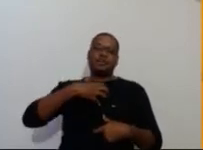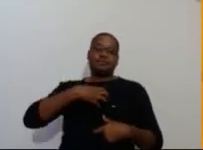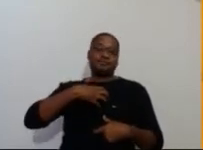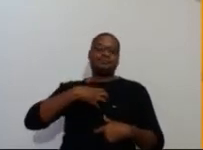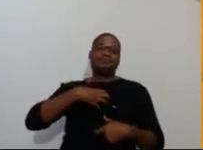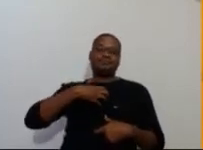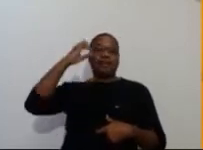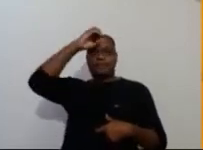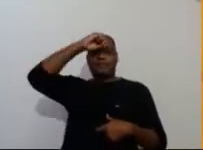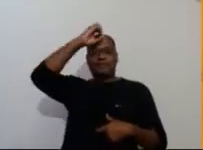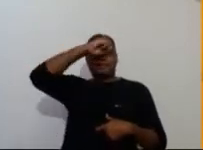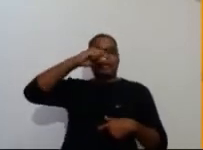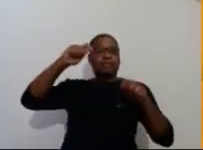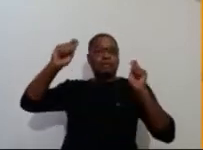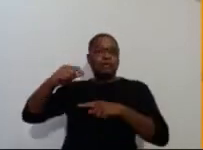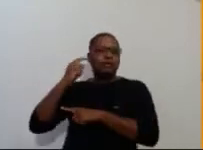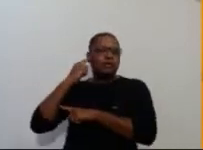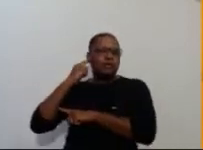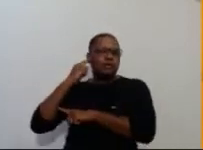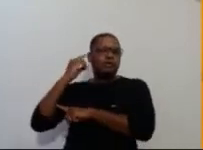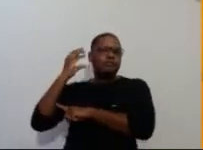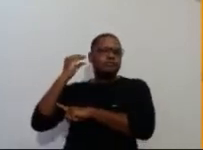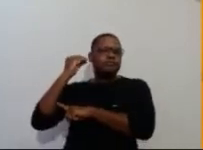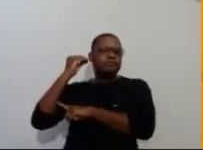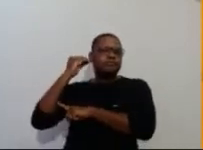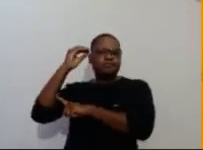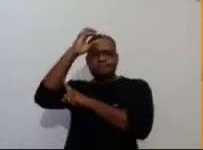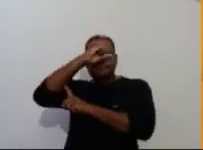serve muito para esse tipo de pessoa. A pirâmide